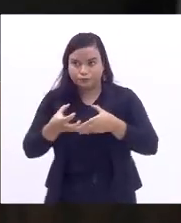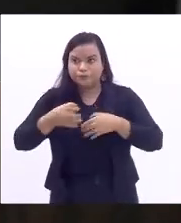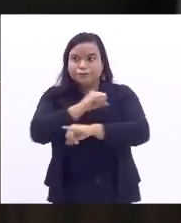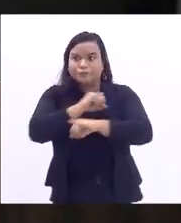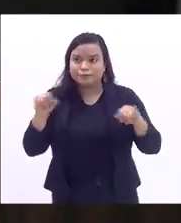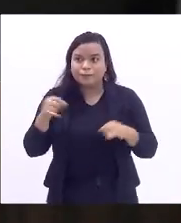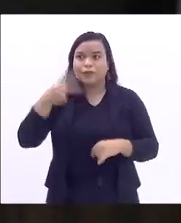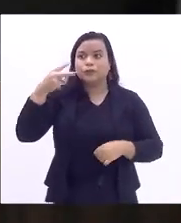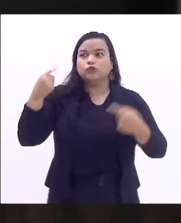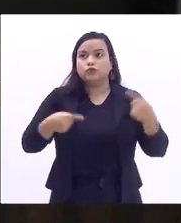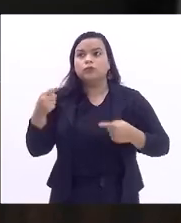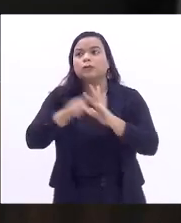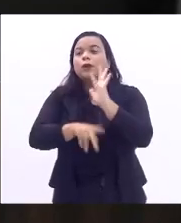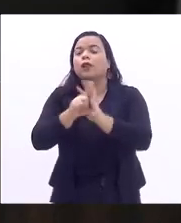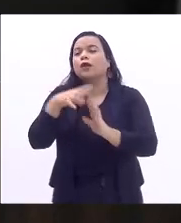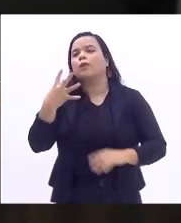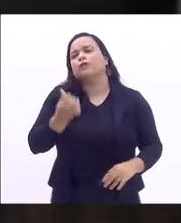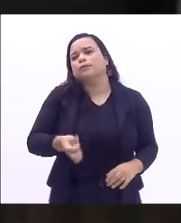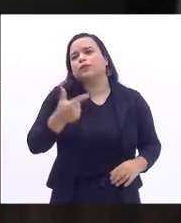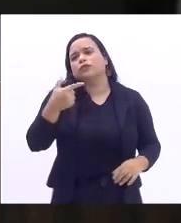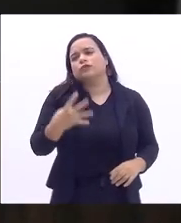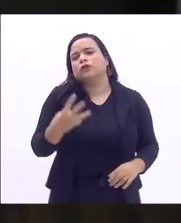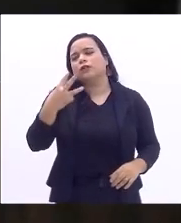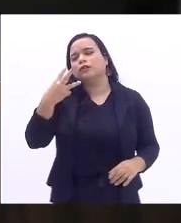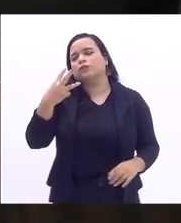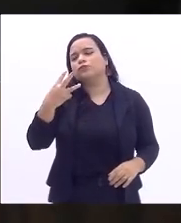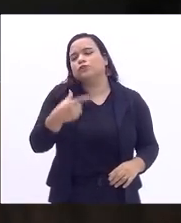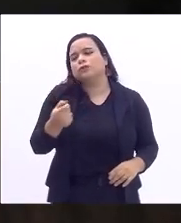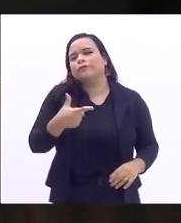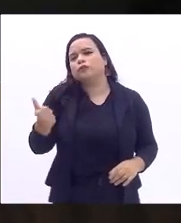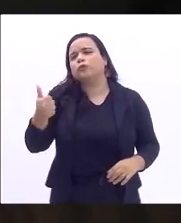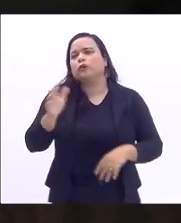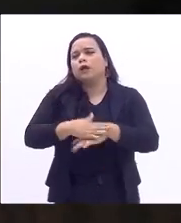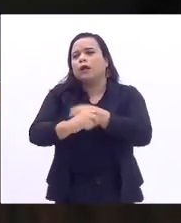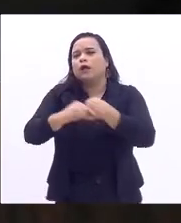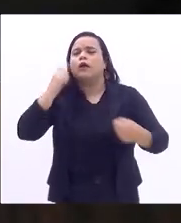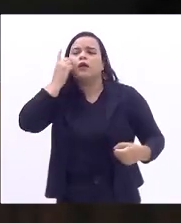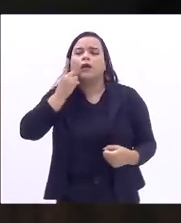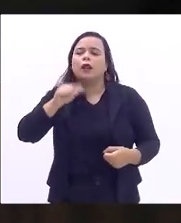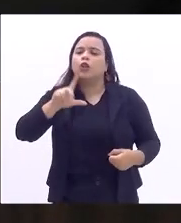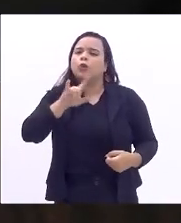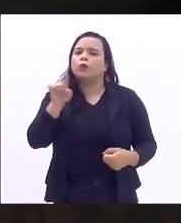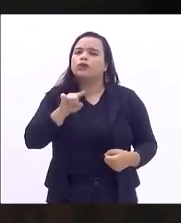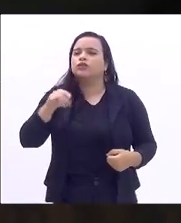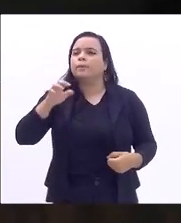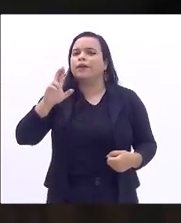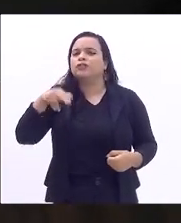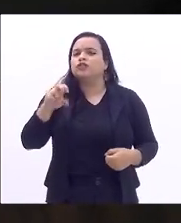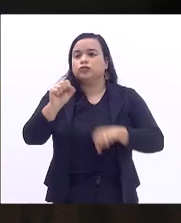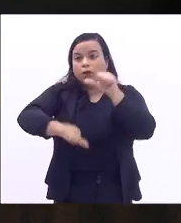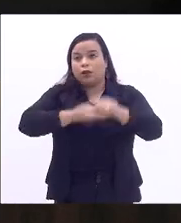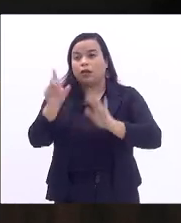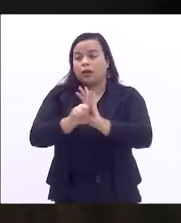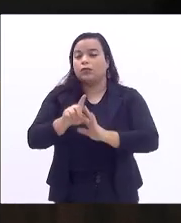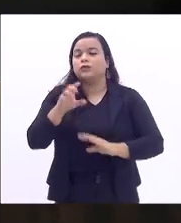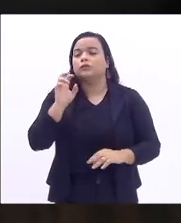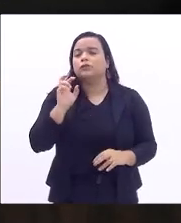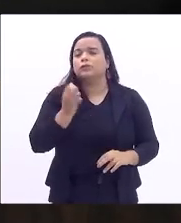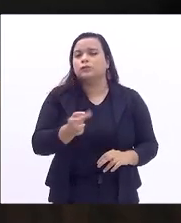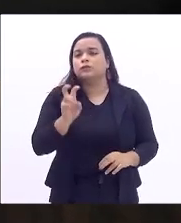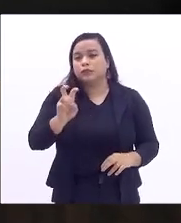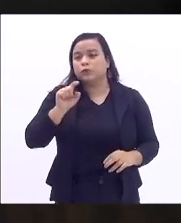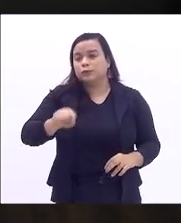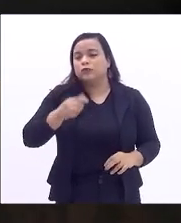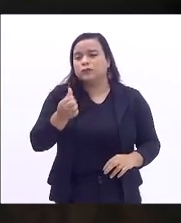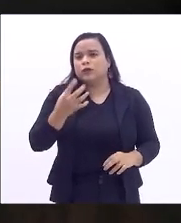anuncie segunda discussão projeto de lei 4623 de 21 de autoria do deputado Luiz Martins que altera lei 5.645 de